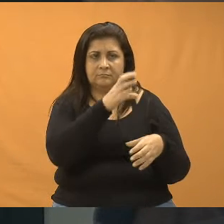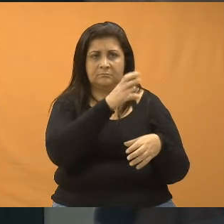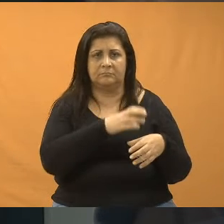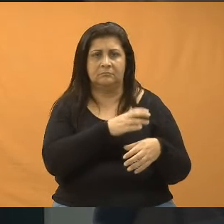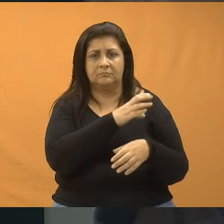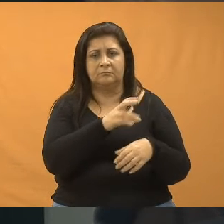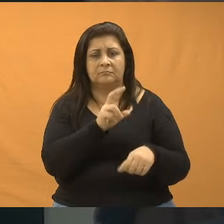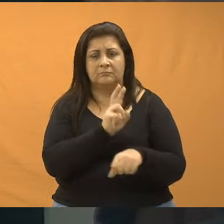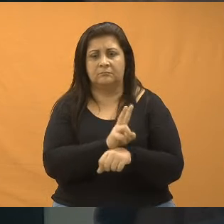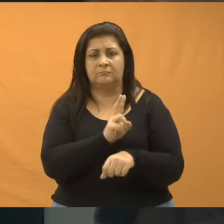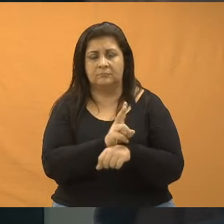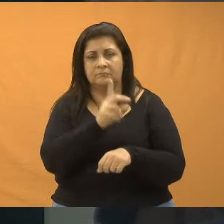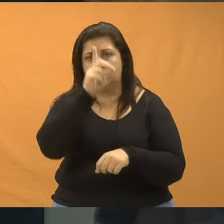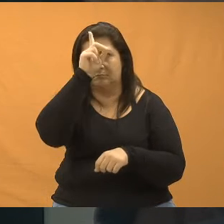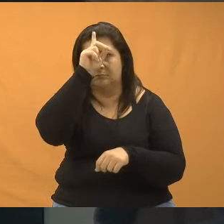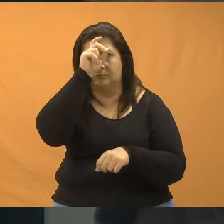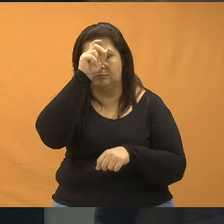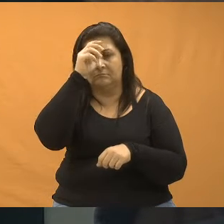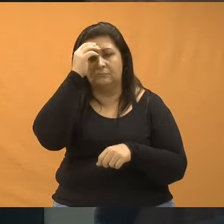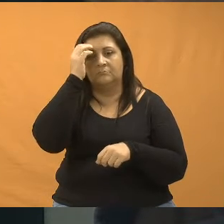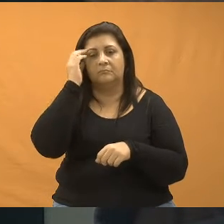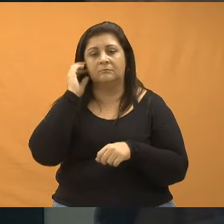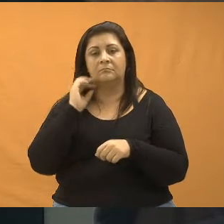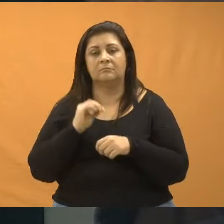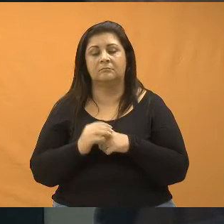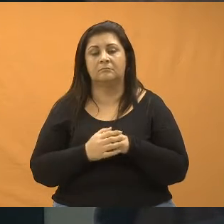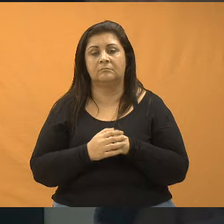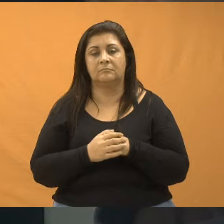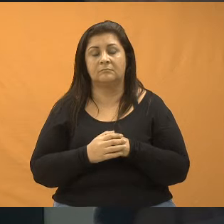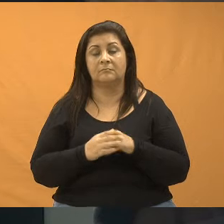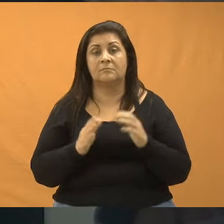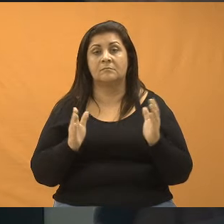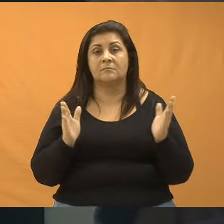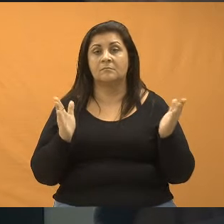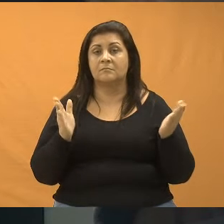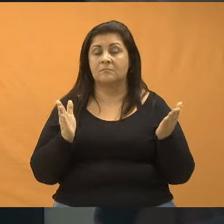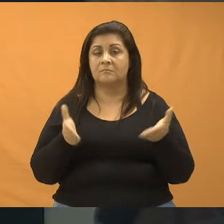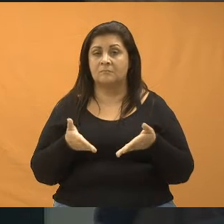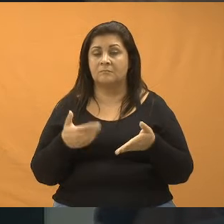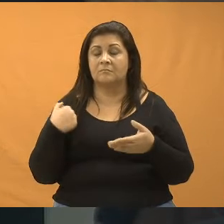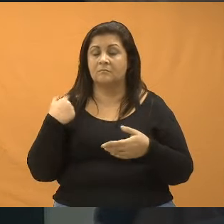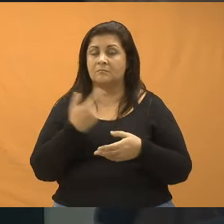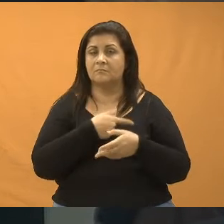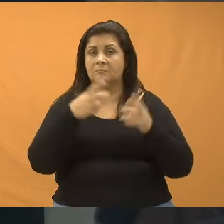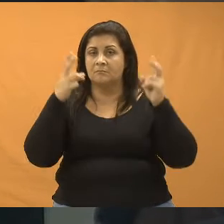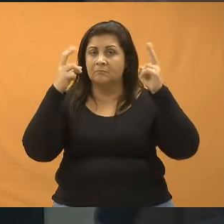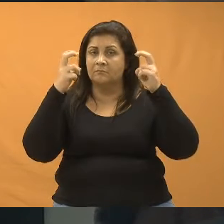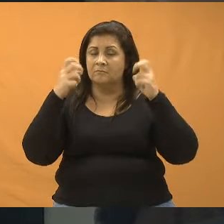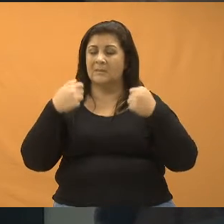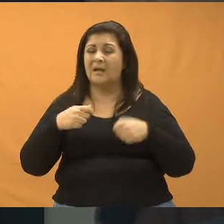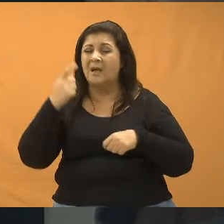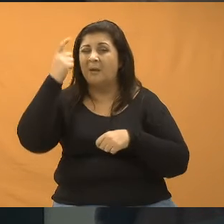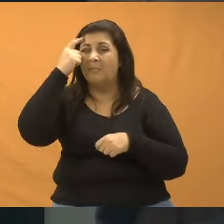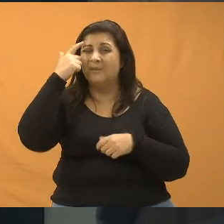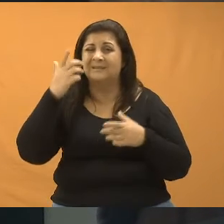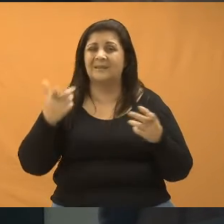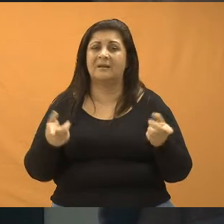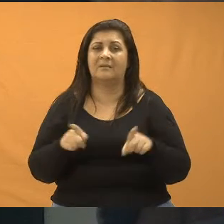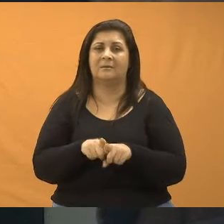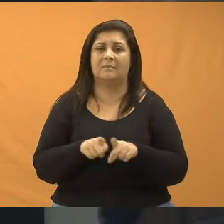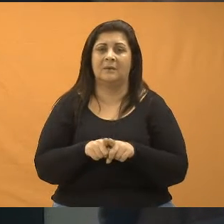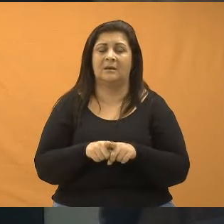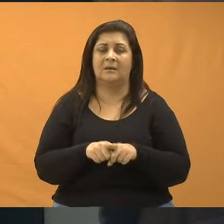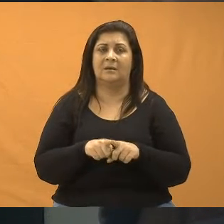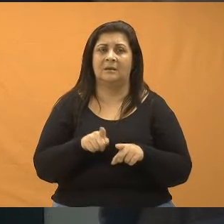para manter esse hospital público, né? Hoje a gente vê que tem que se pensar também não no que ela